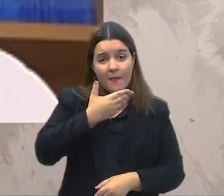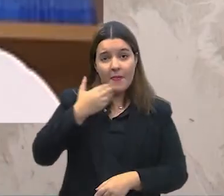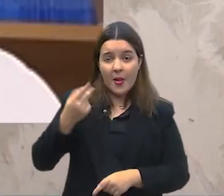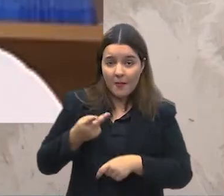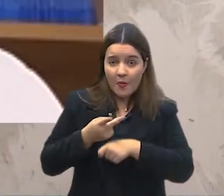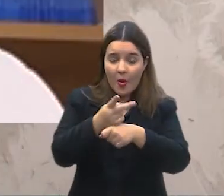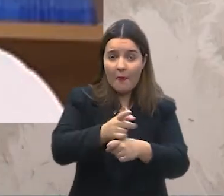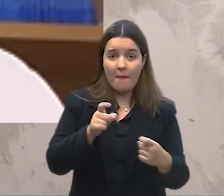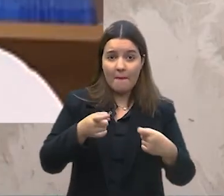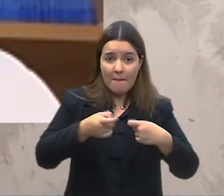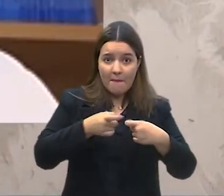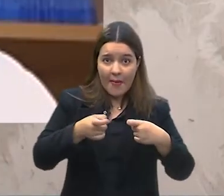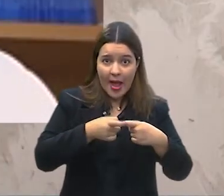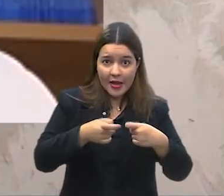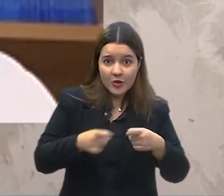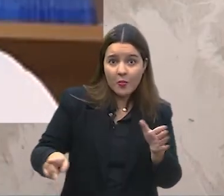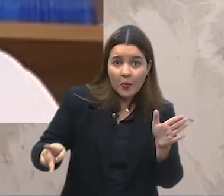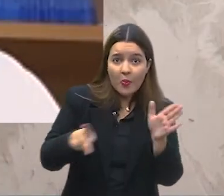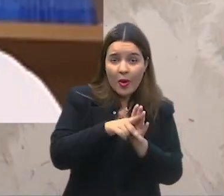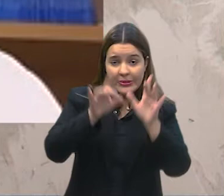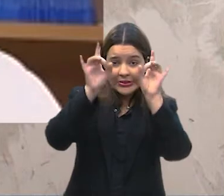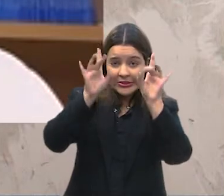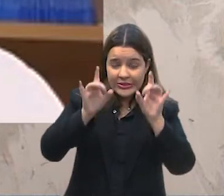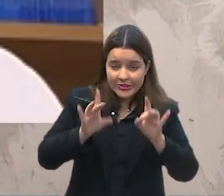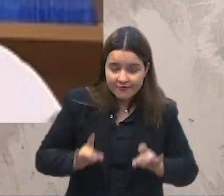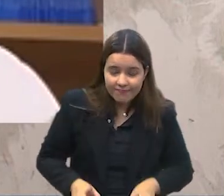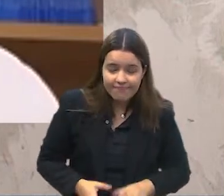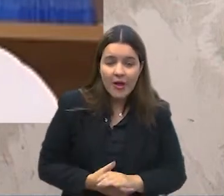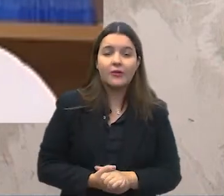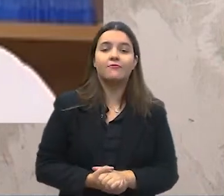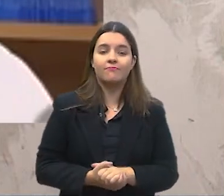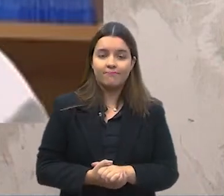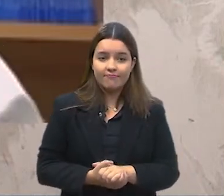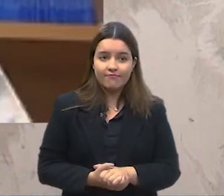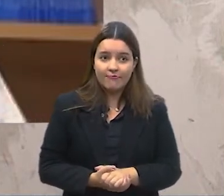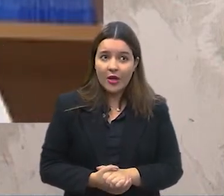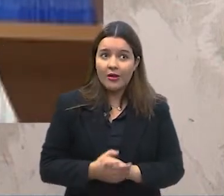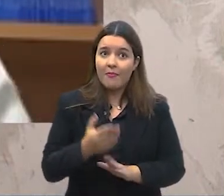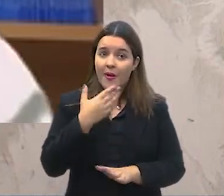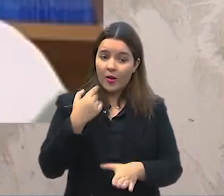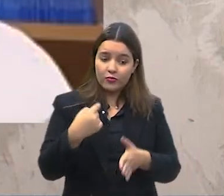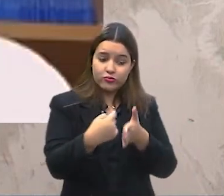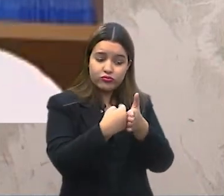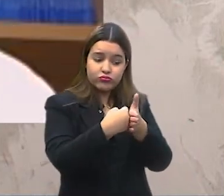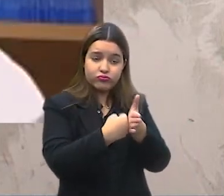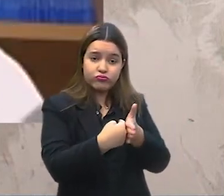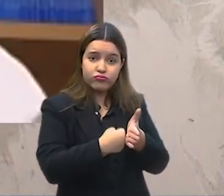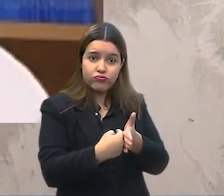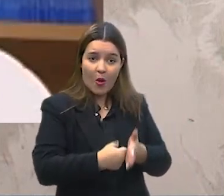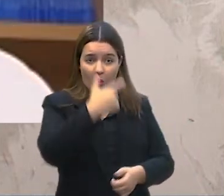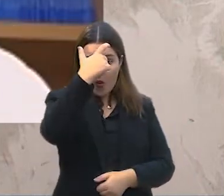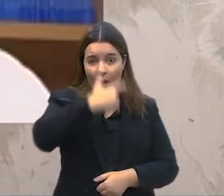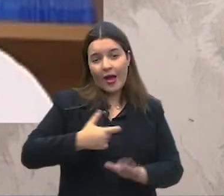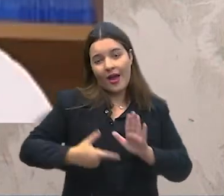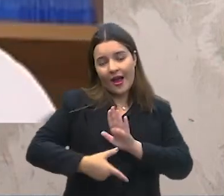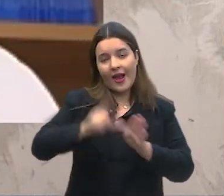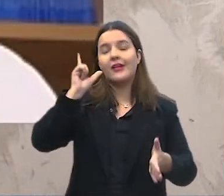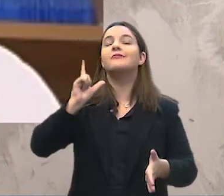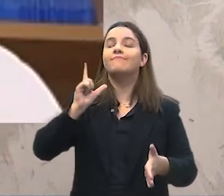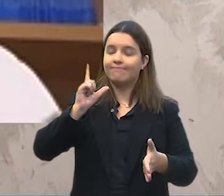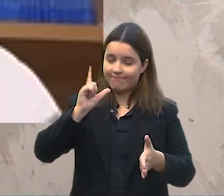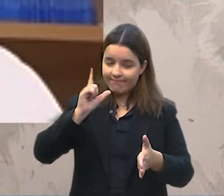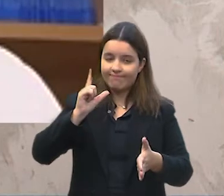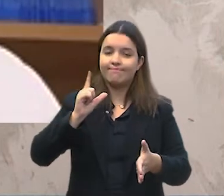urologista, ou o seu oncologista, ou o seu clínico, não é? Na busca de fazer o rastreamento, que é